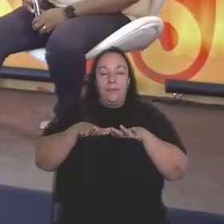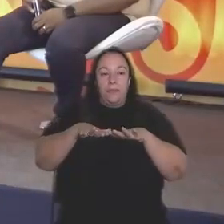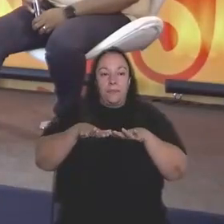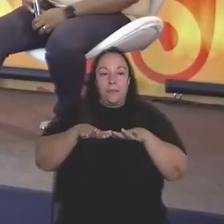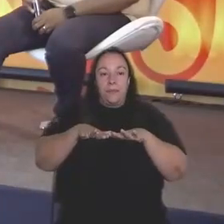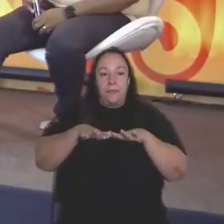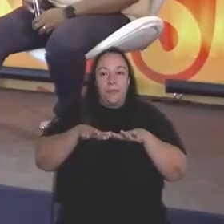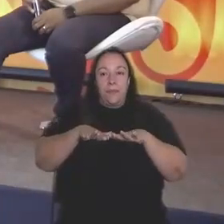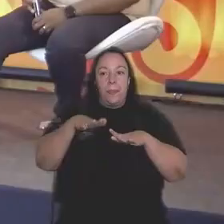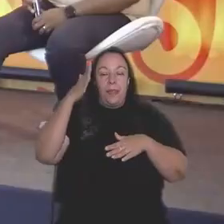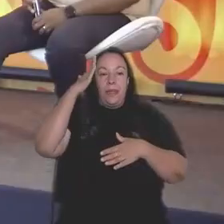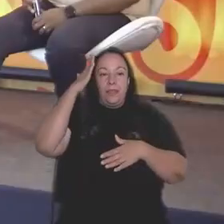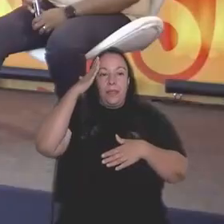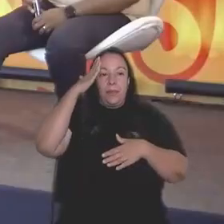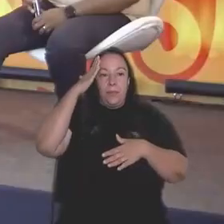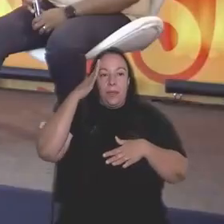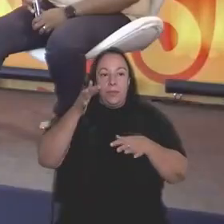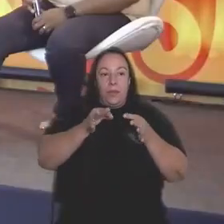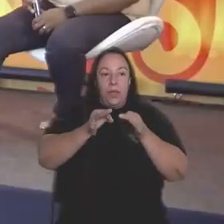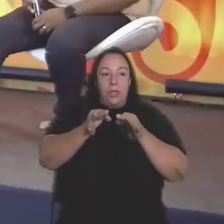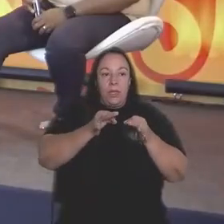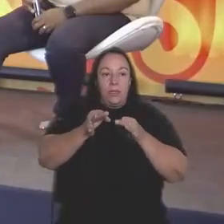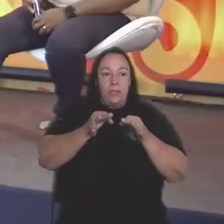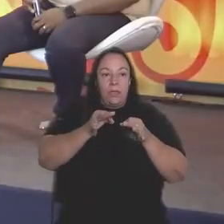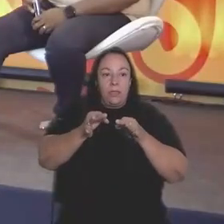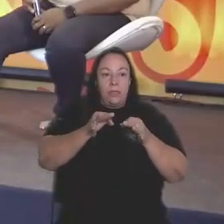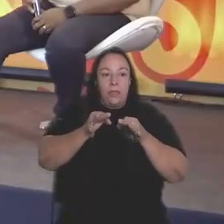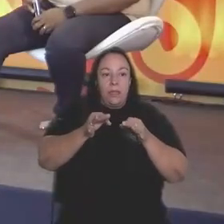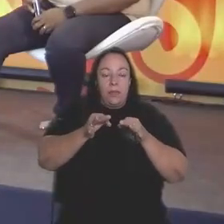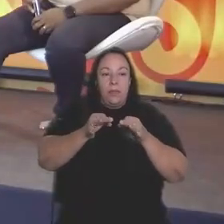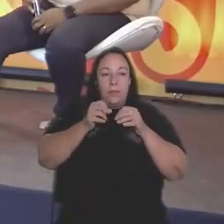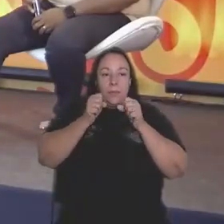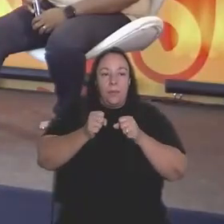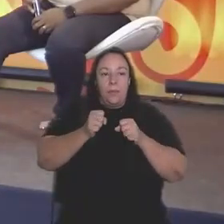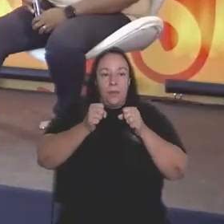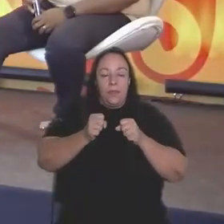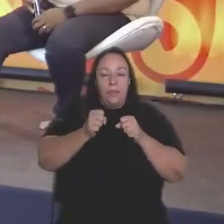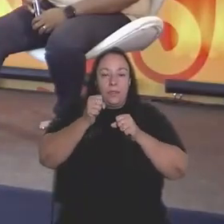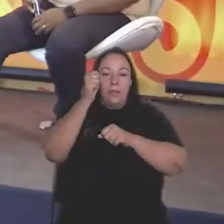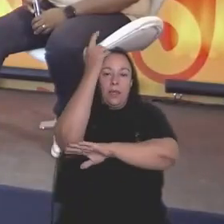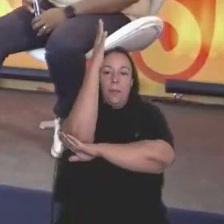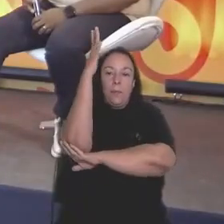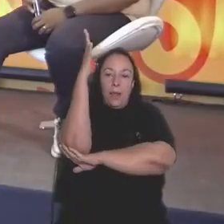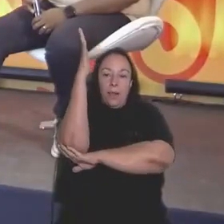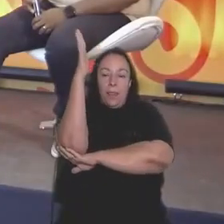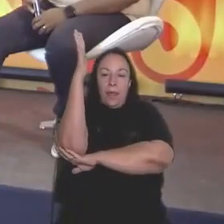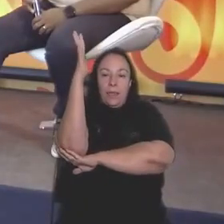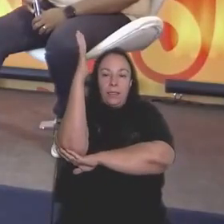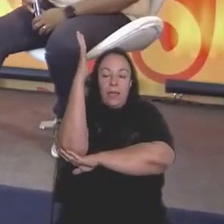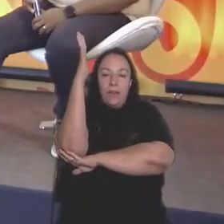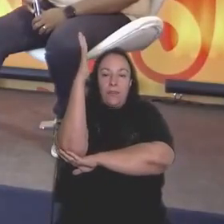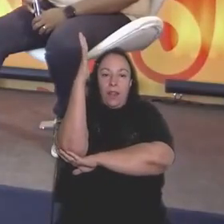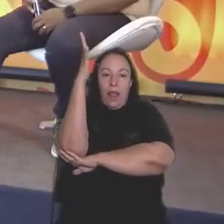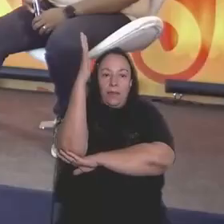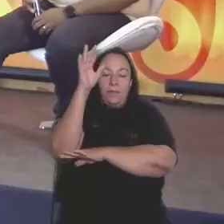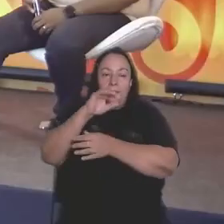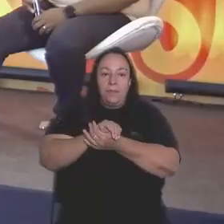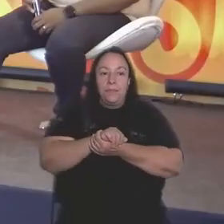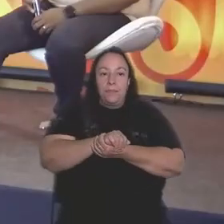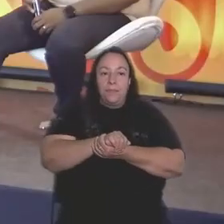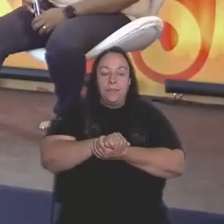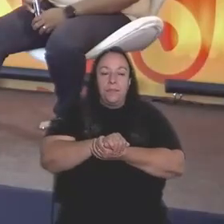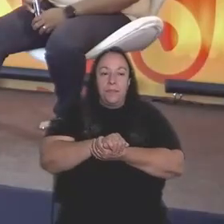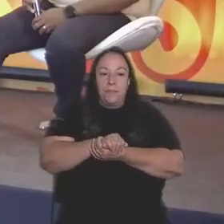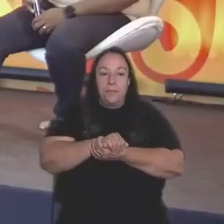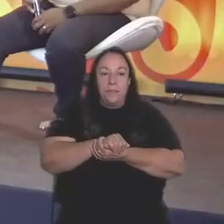lá. Queria saber como que funciona para eu poder estar pegando essas mudas para poder estar plantando nessa área. Com